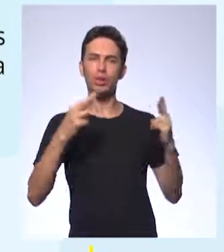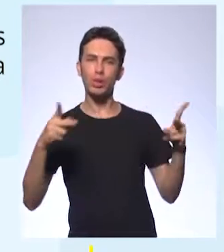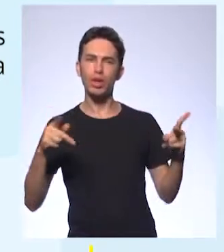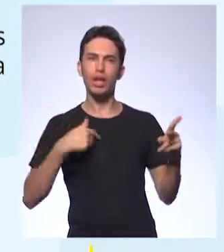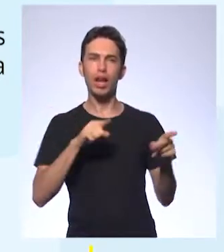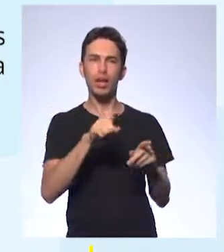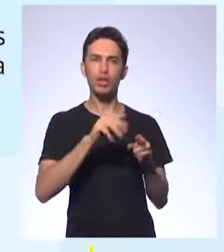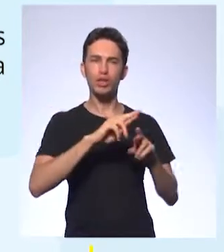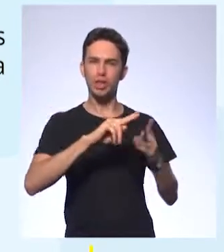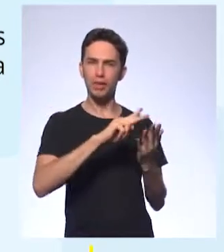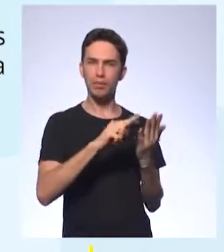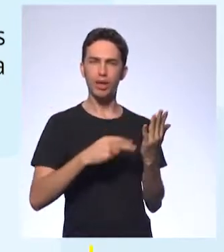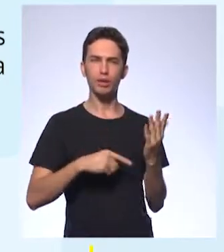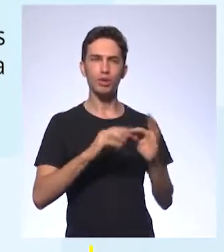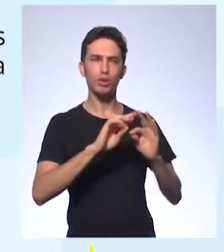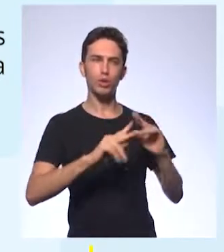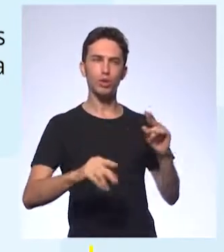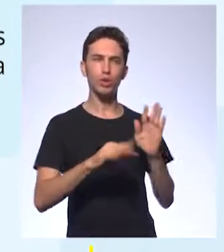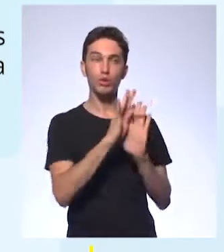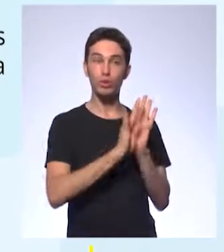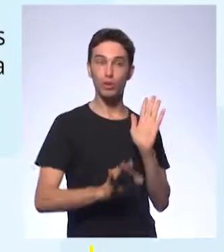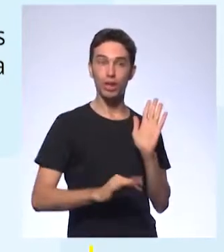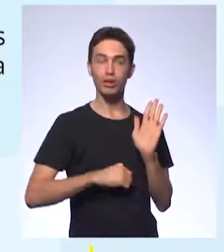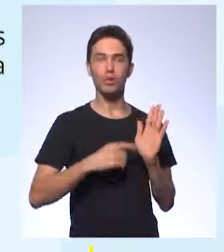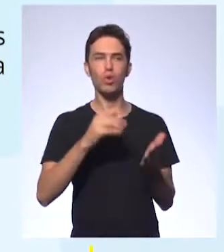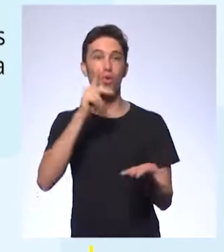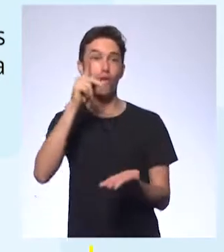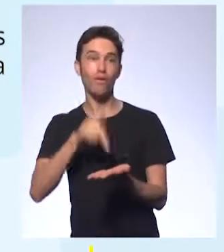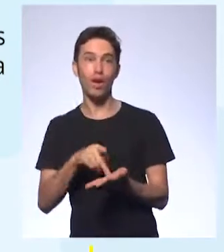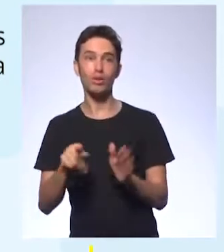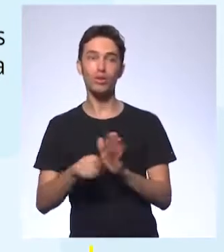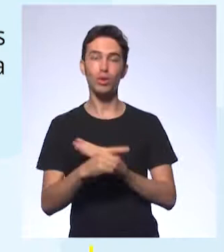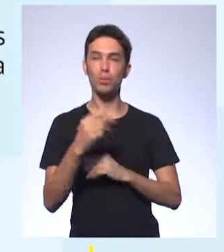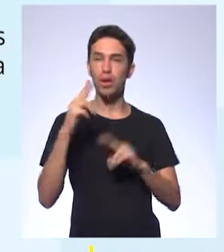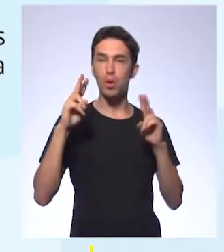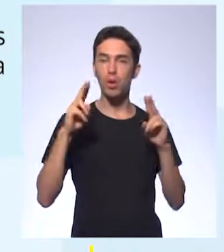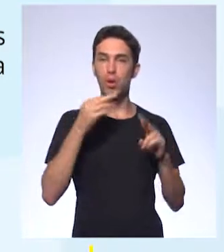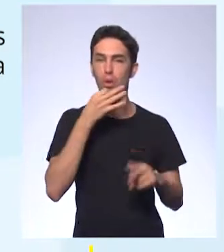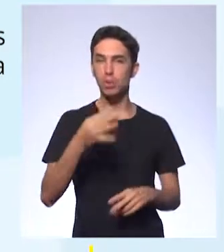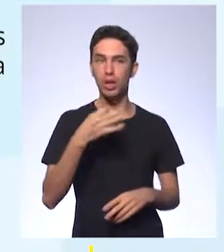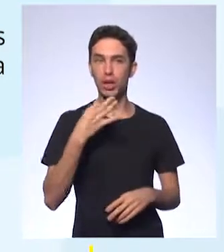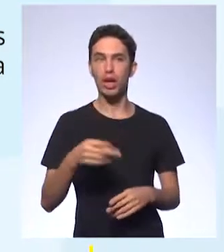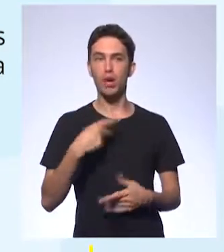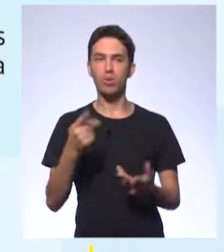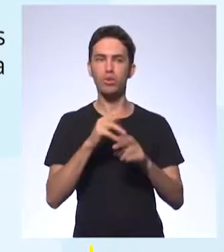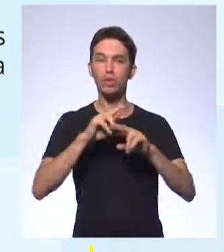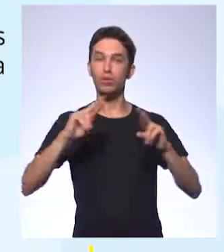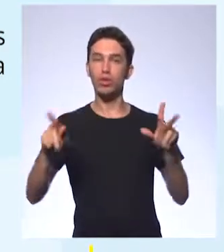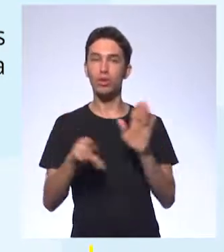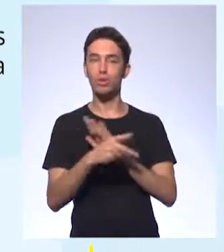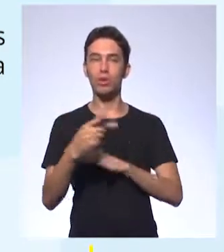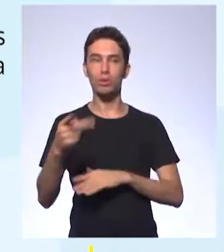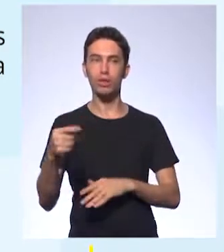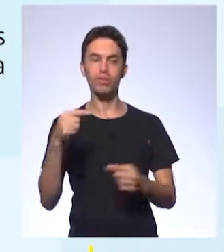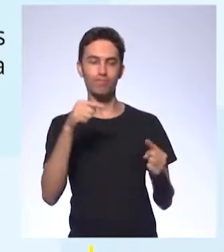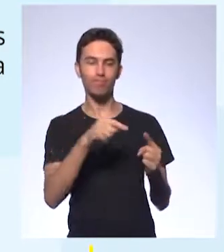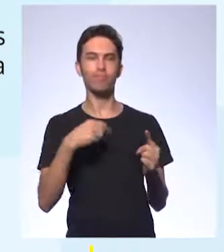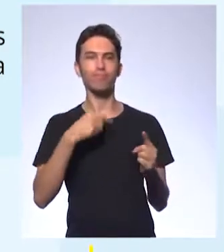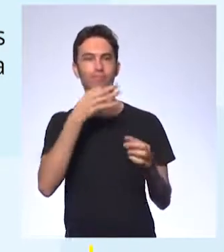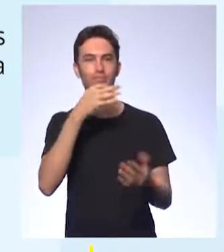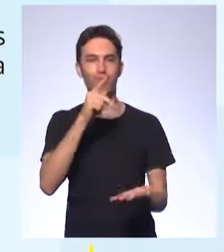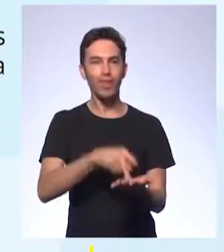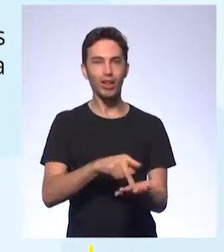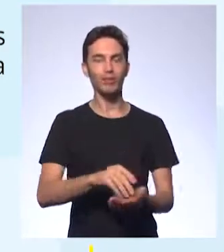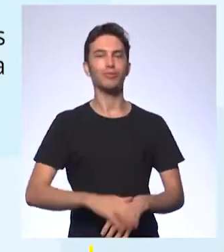textos fato da opinião enunciada em relação a esse mesmo fato. Estamos ainda lá na aula da sequência 3,